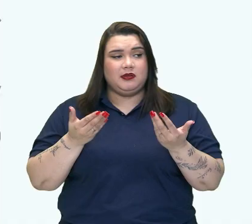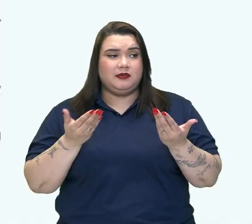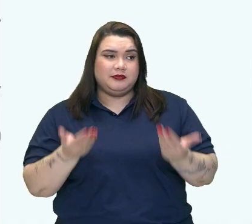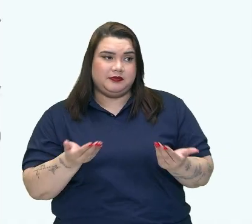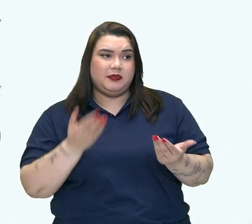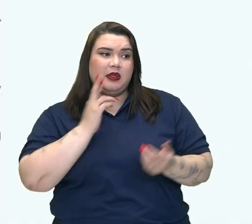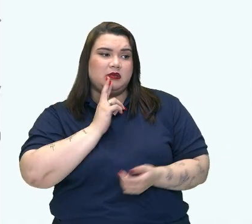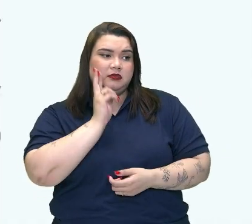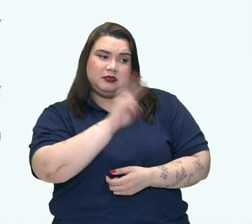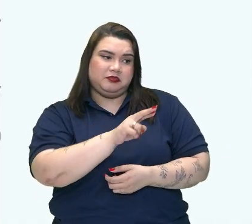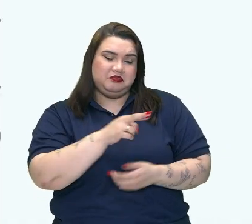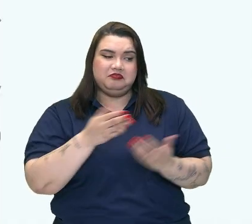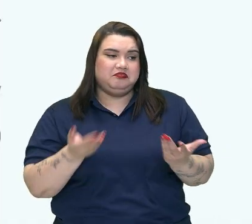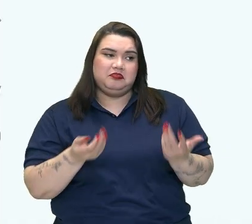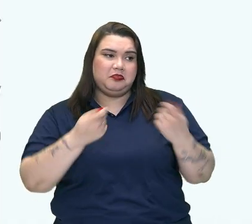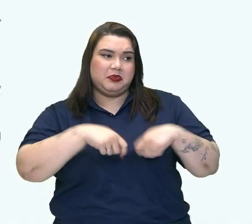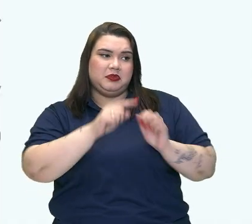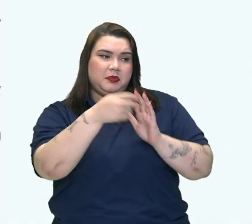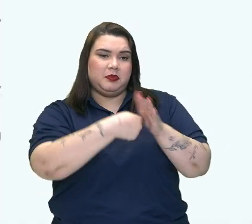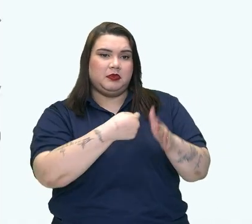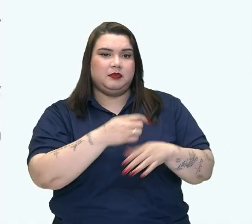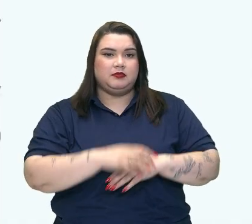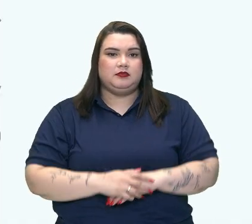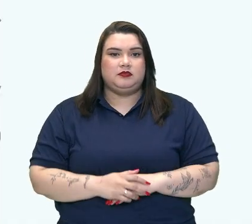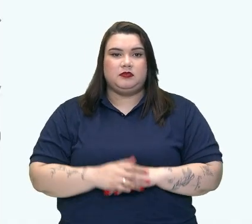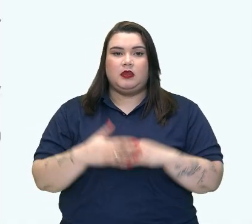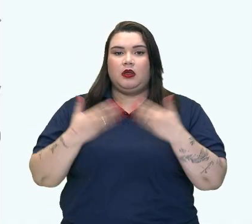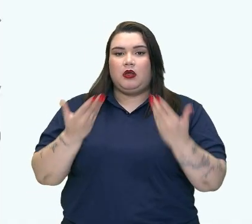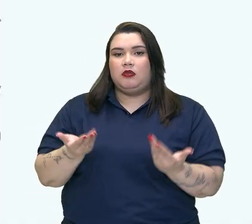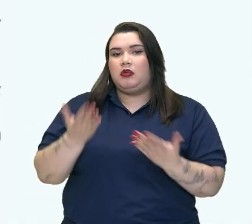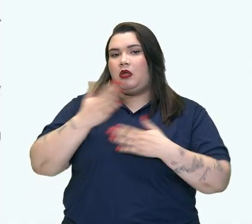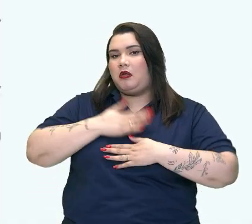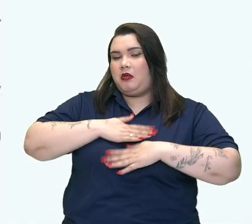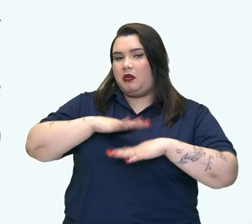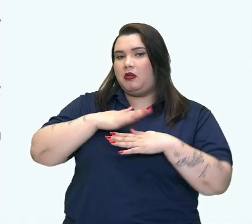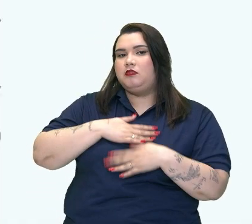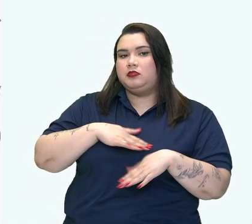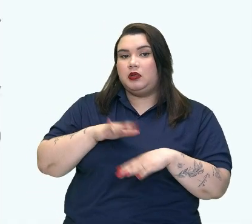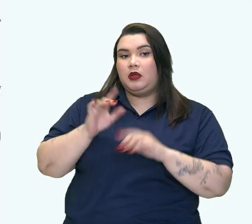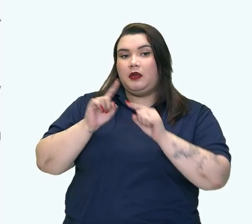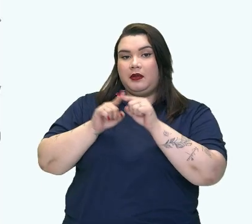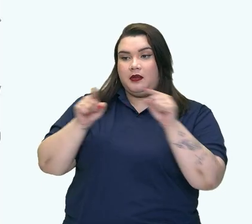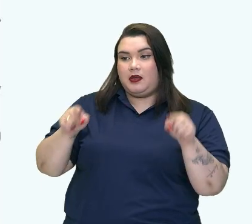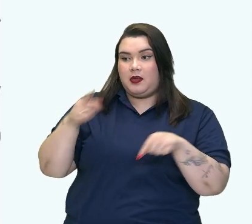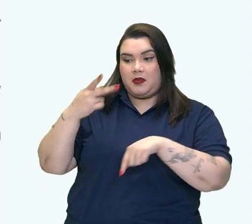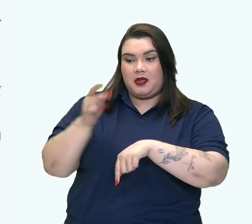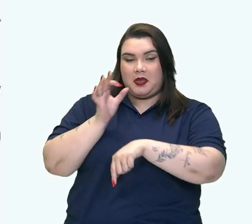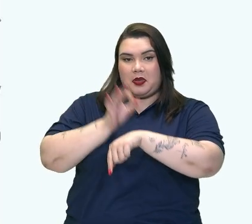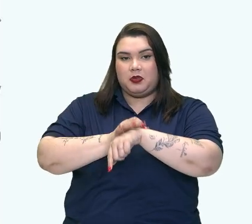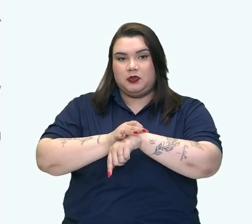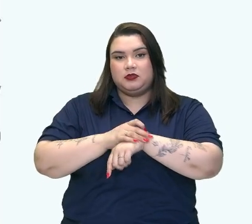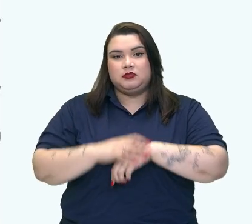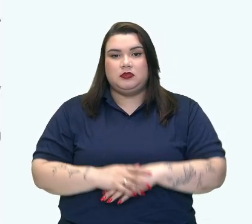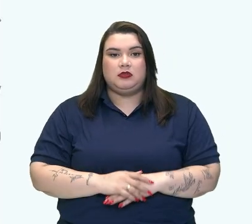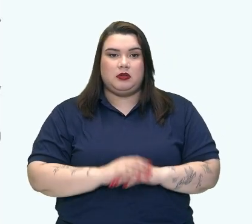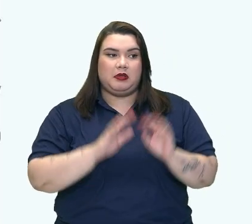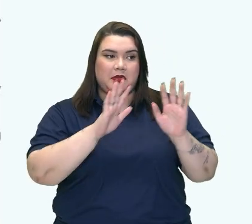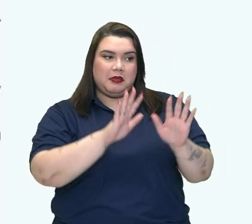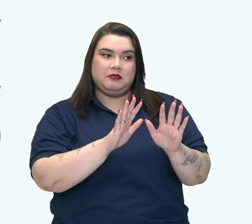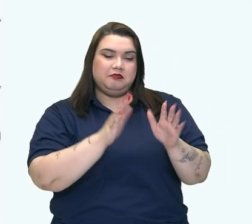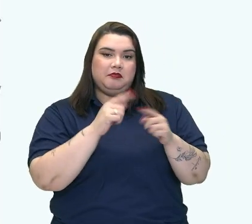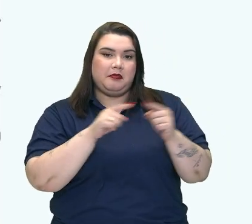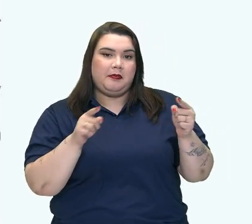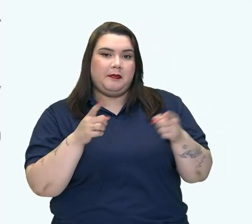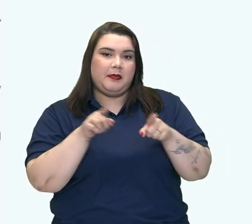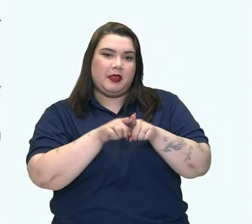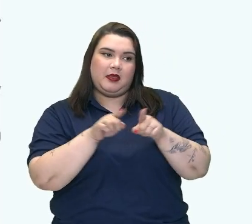tenente e comentou. Então não adianta. Bill Doido sereno apresentou a contrapartida vantajosa do seu relógio. Não adianta,